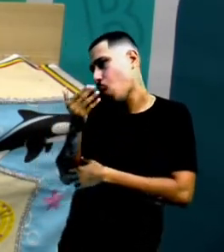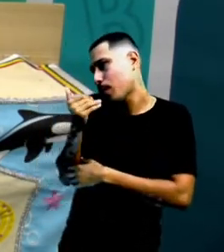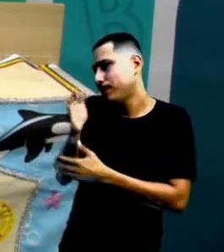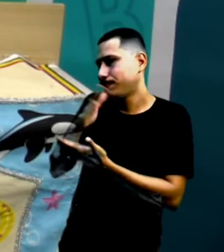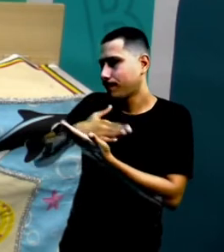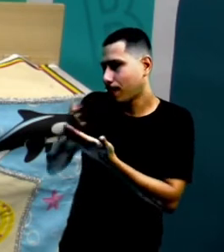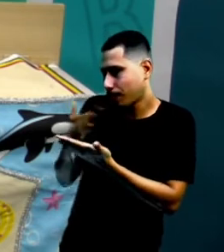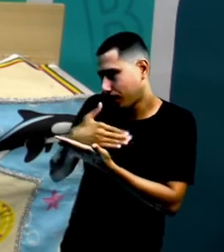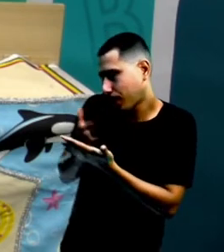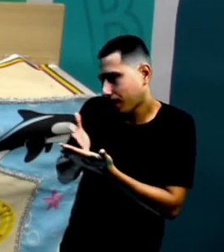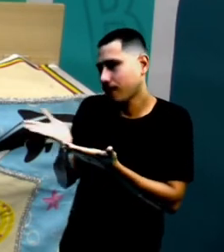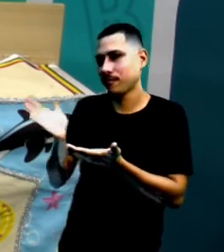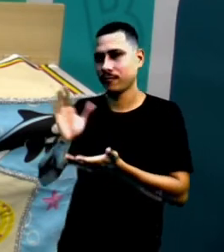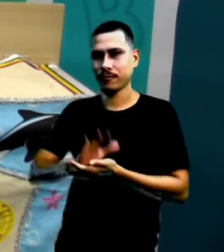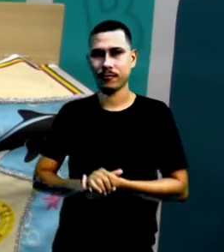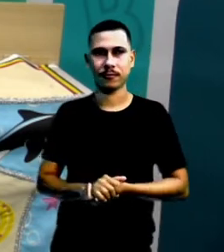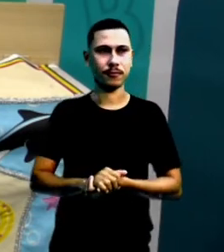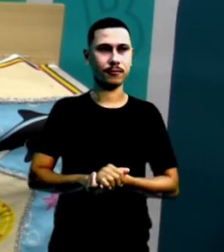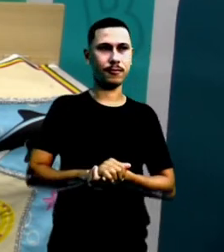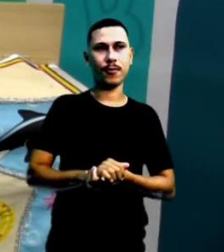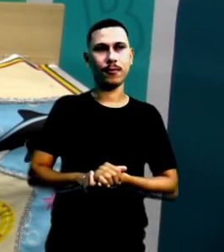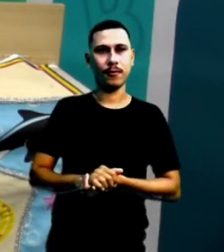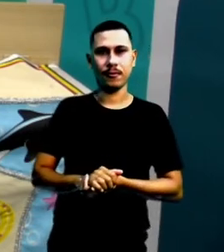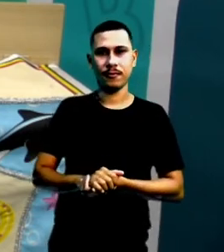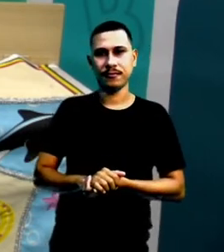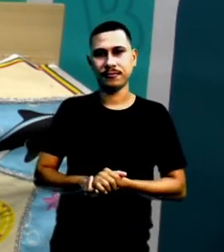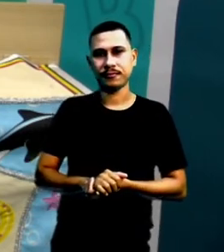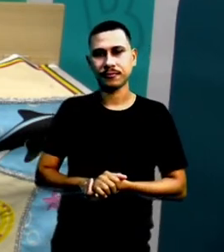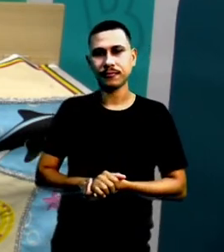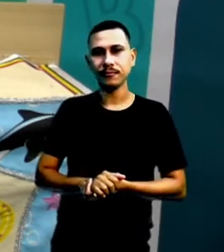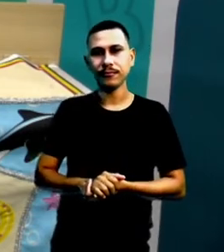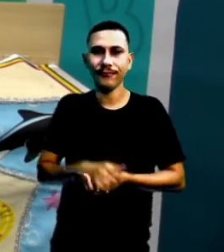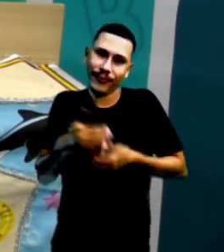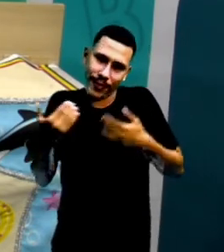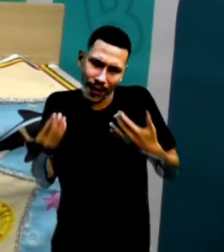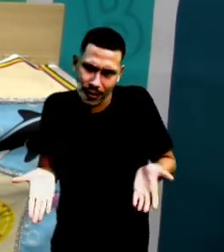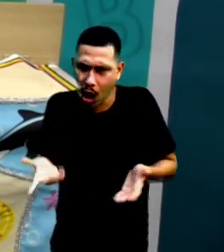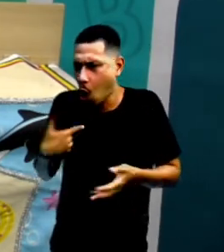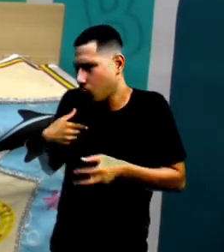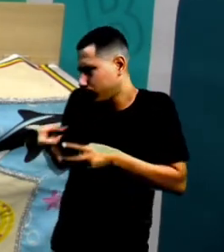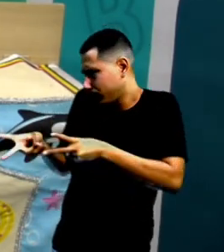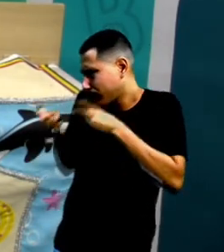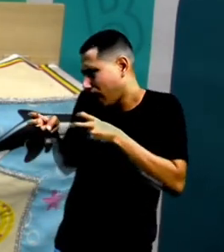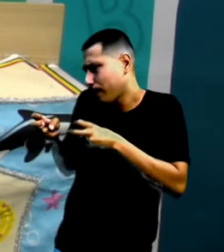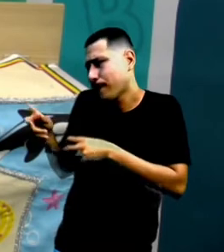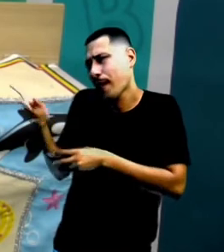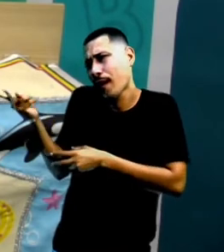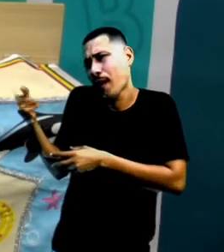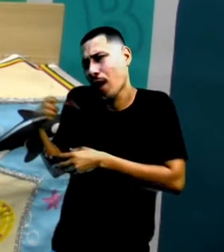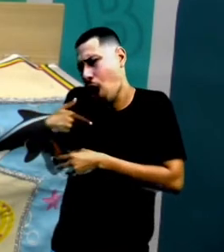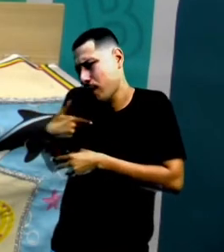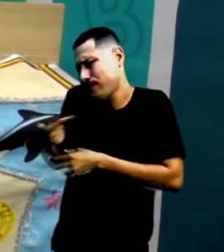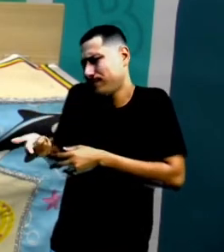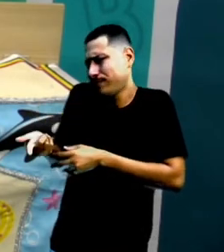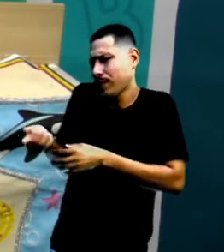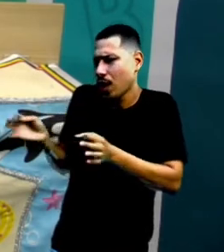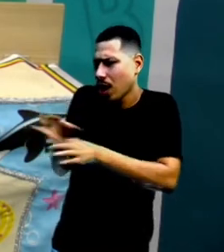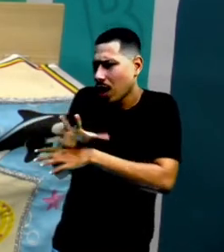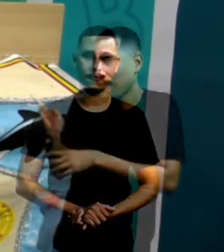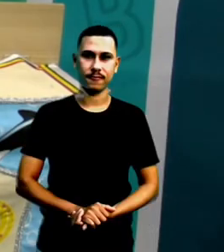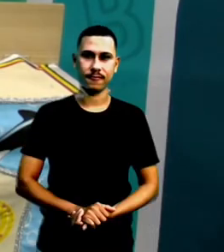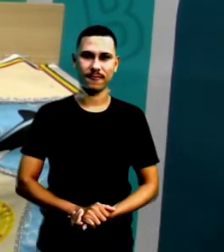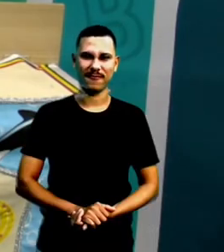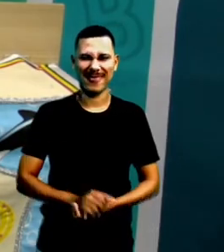na pamonha, no bolo, né? Aí nem viu que tia Lê terminou a história, né, crianças?